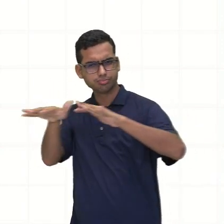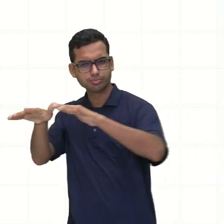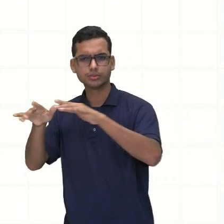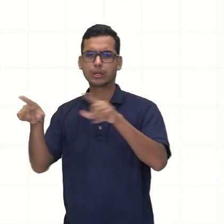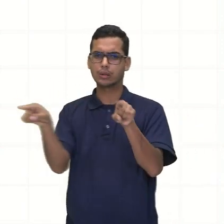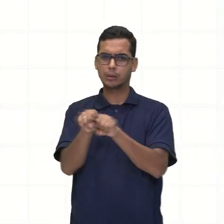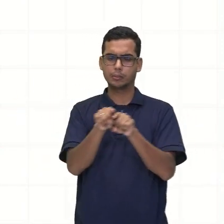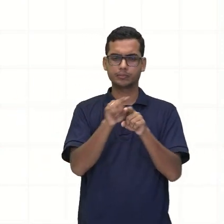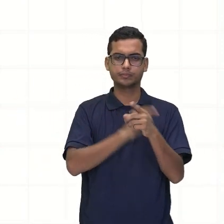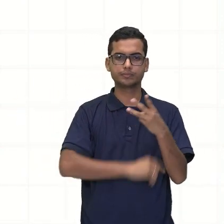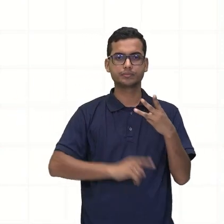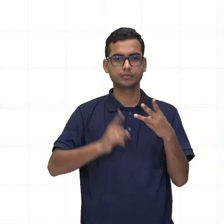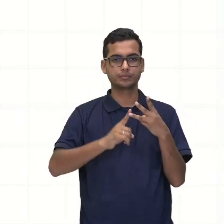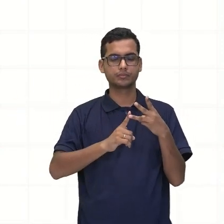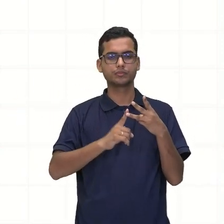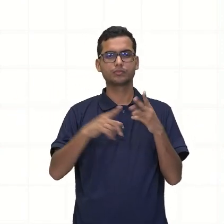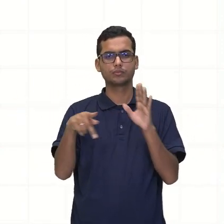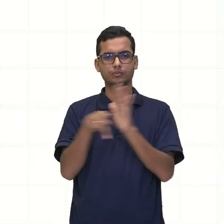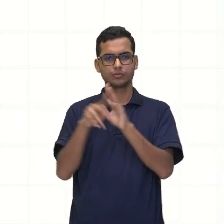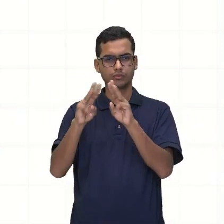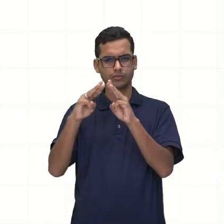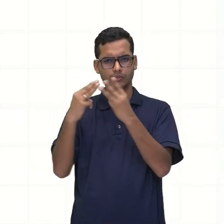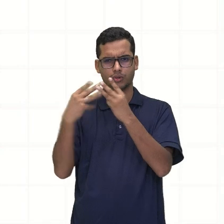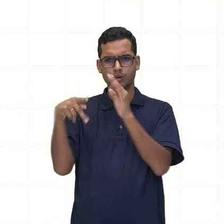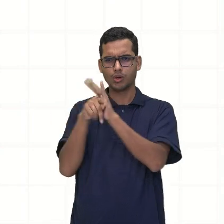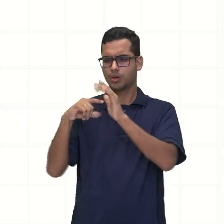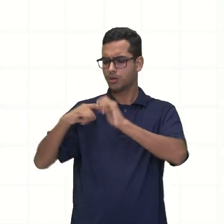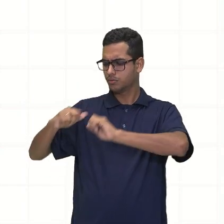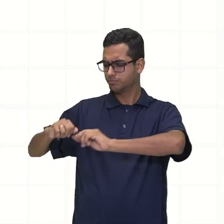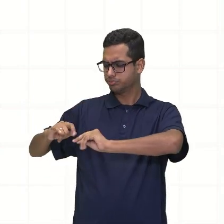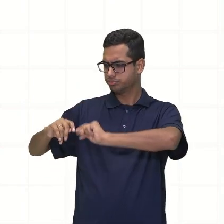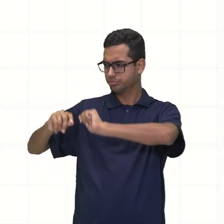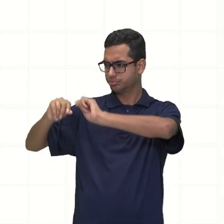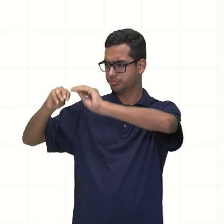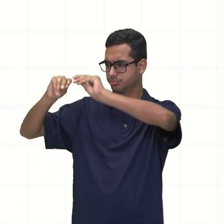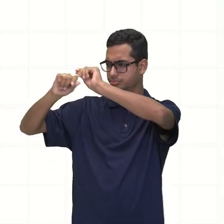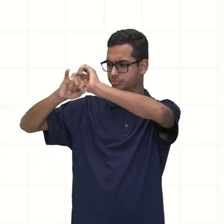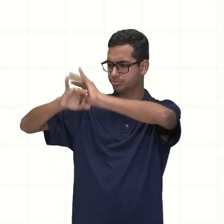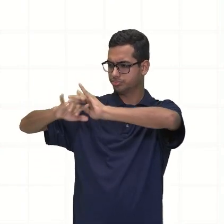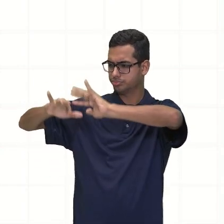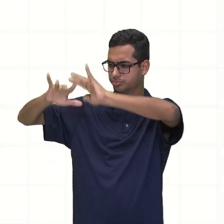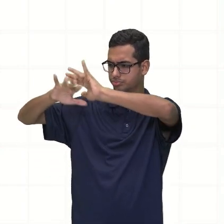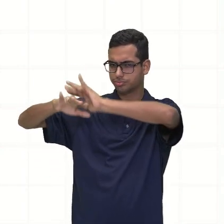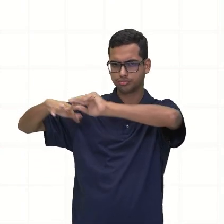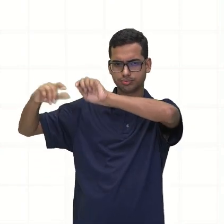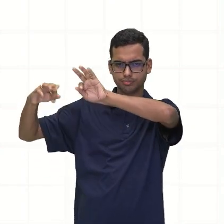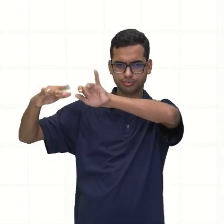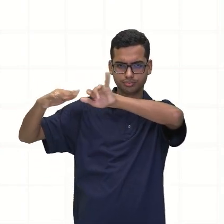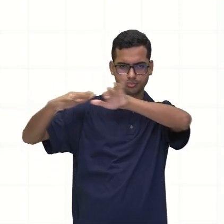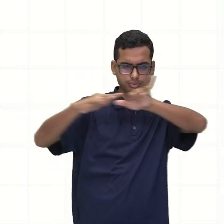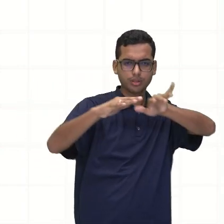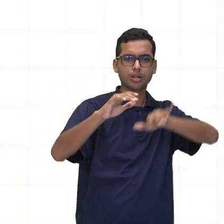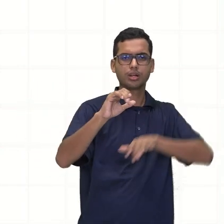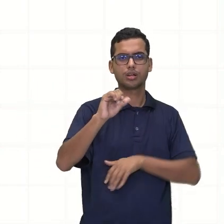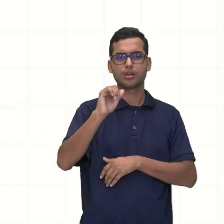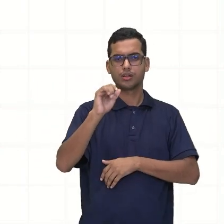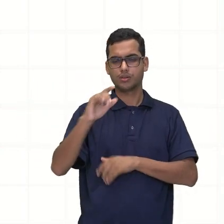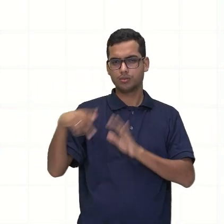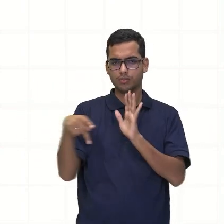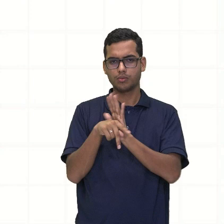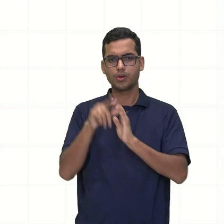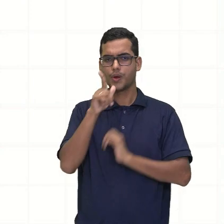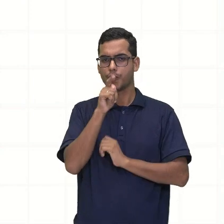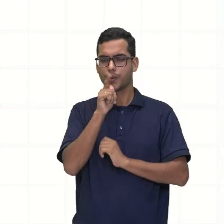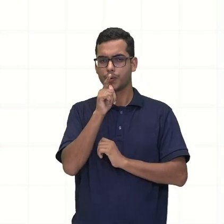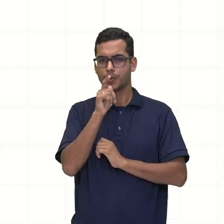polar atlântica, vou colocar aqui, olha, deixa eu circular aqui para vocês. Ela está bem aqui ao sul, olha. E aí ela vai